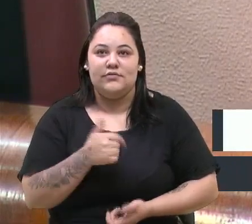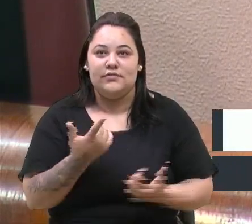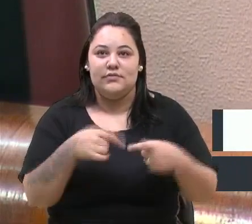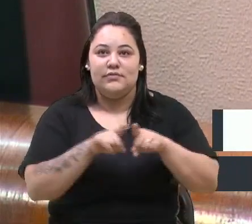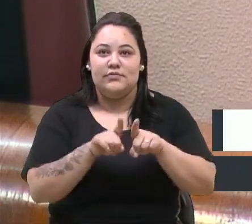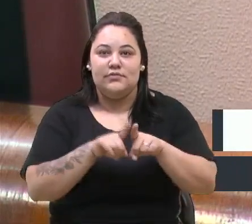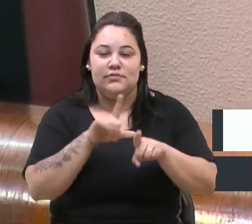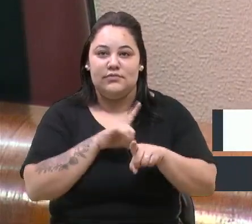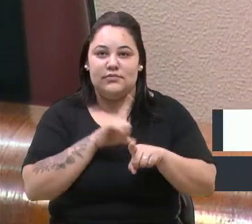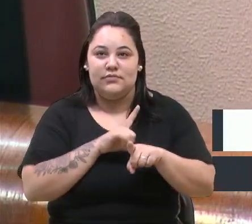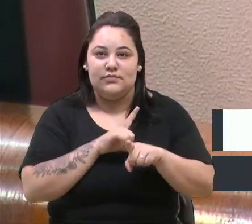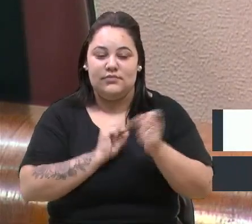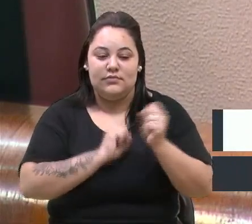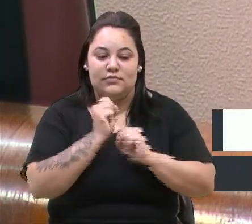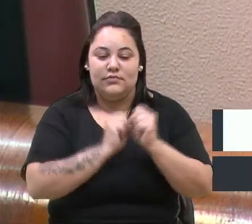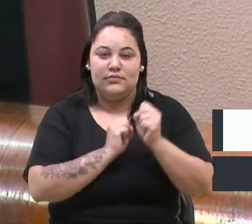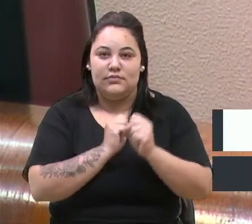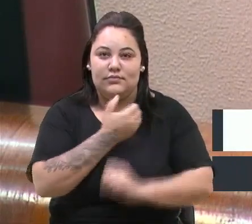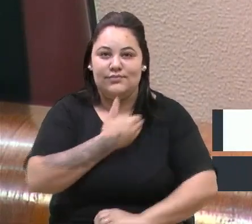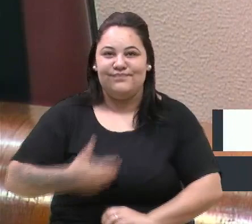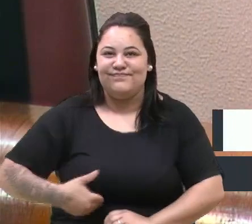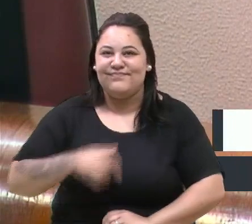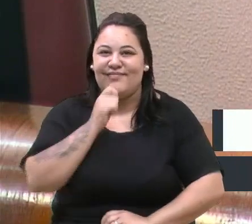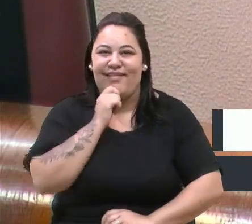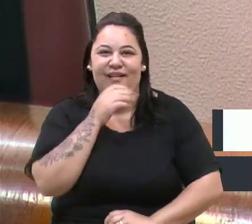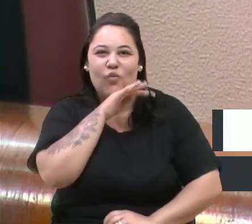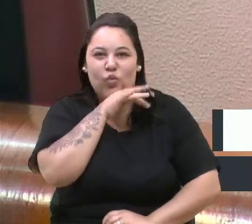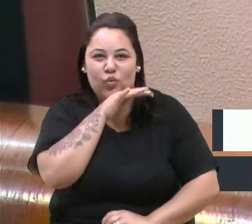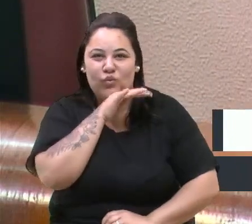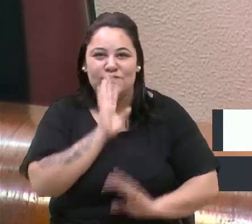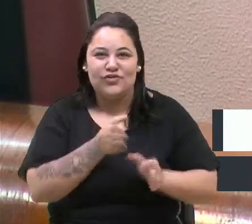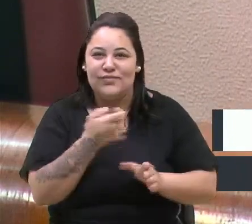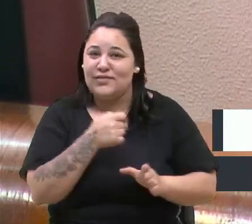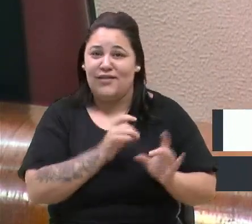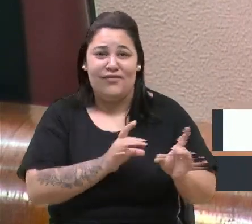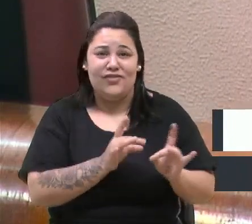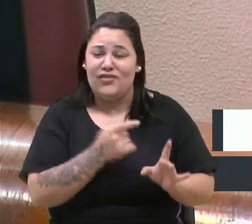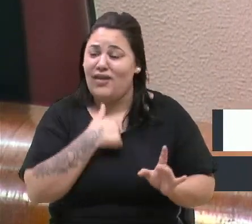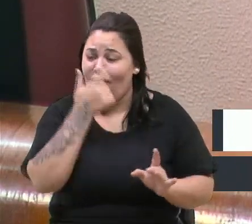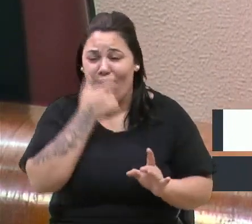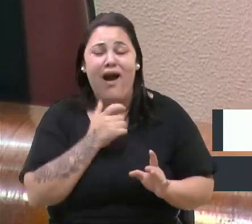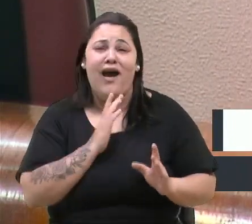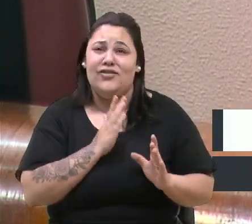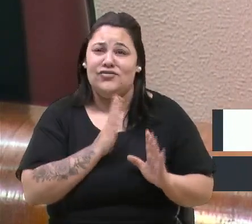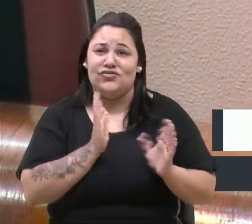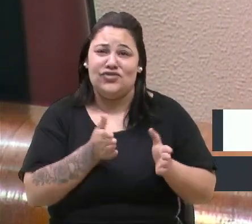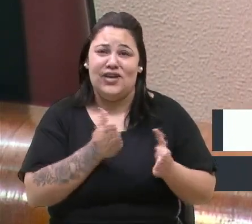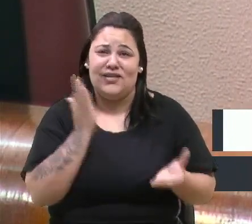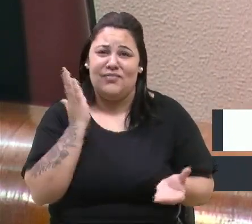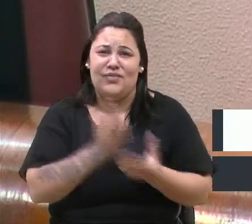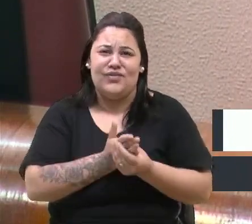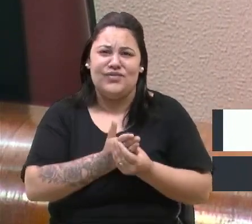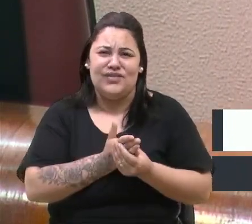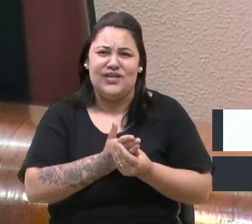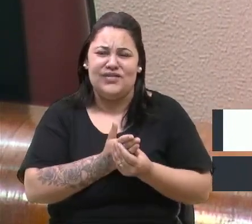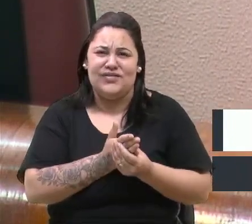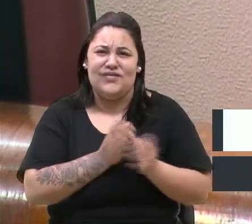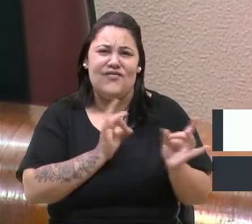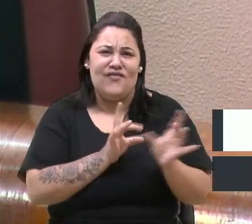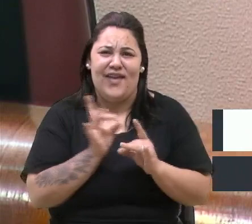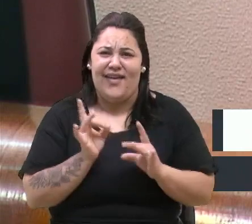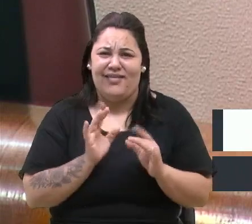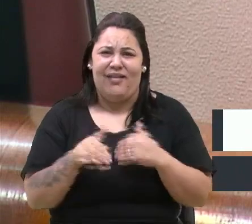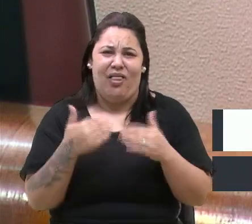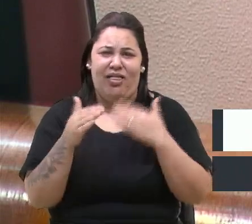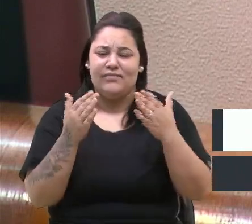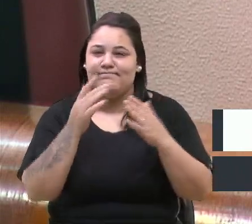empresa pública que não funciona, que já deveria ter sido vendida. Até acho que estava em processo de venda, mas parece que não aconteceu.